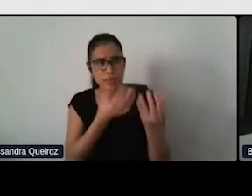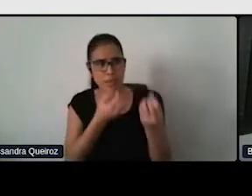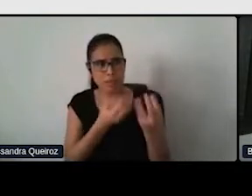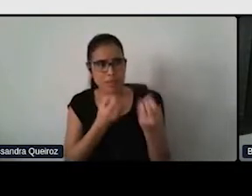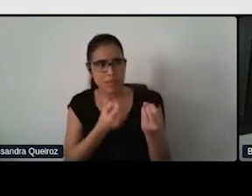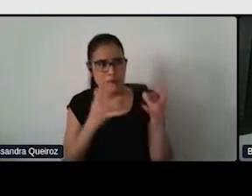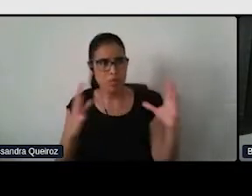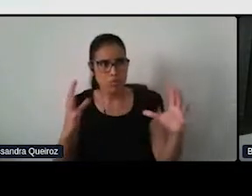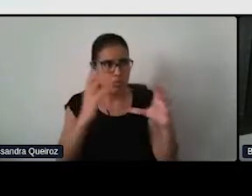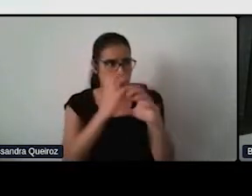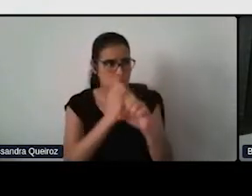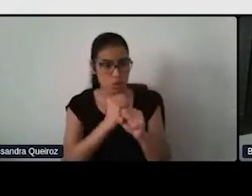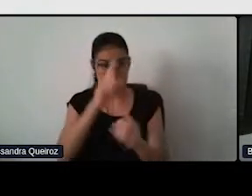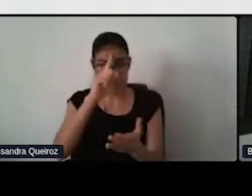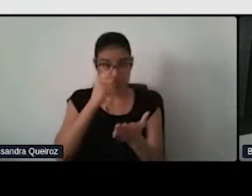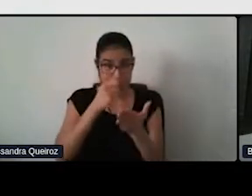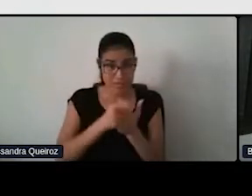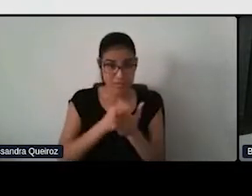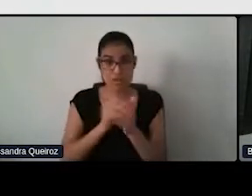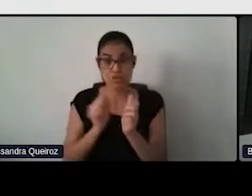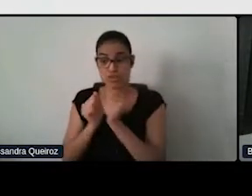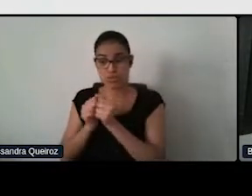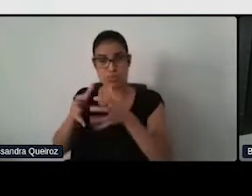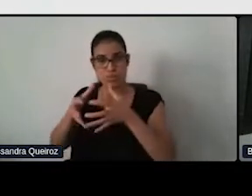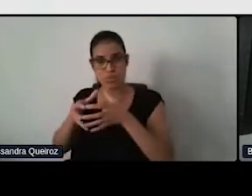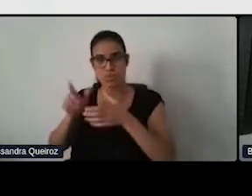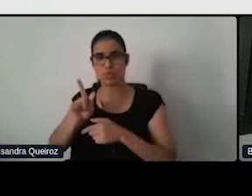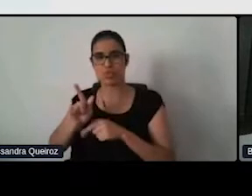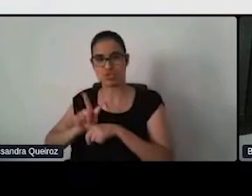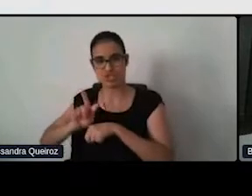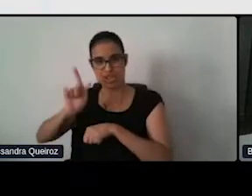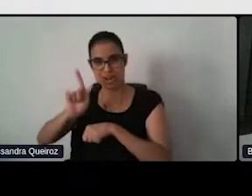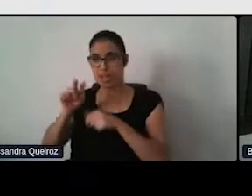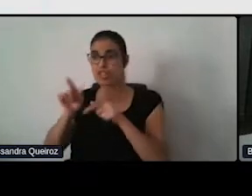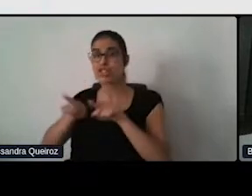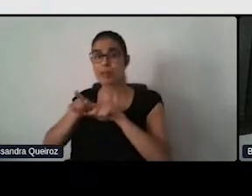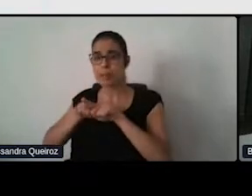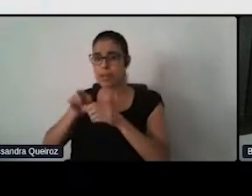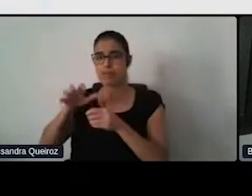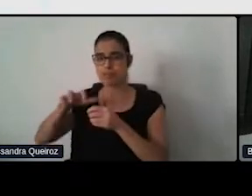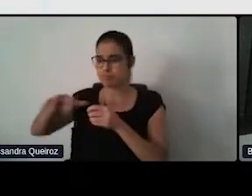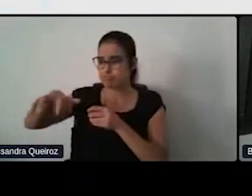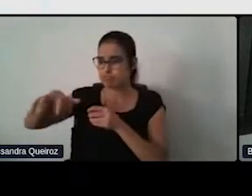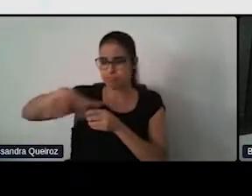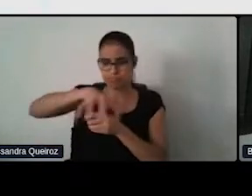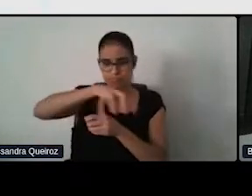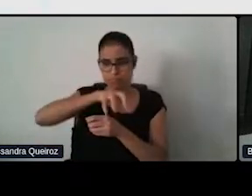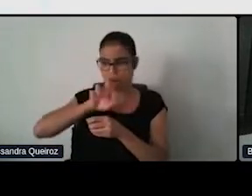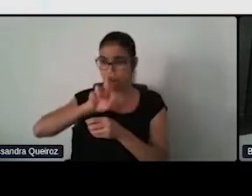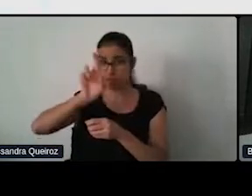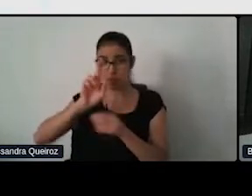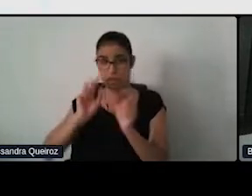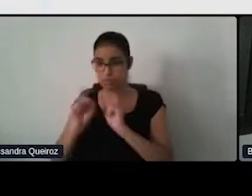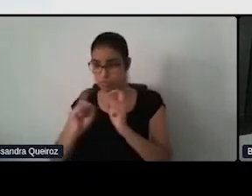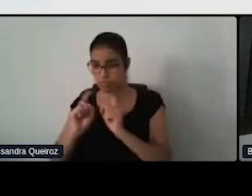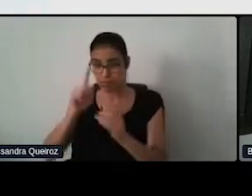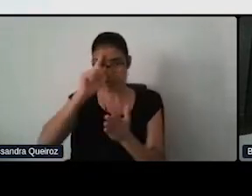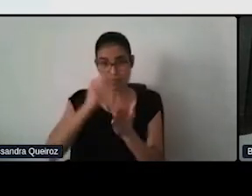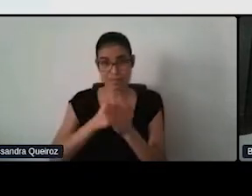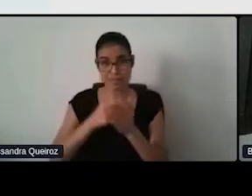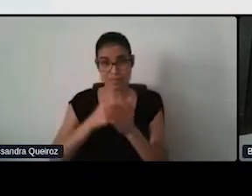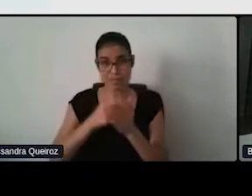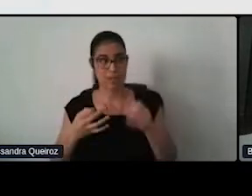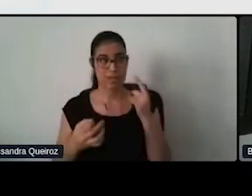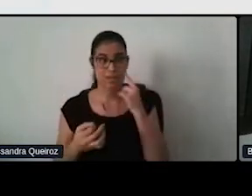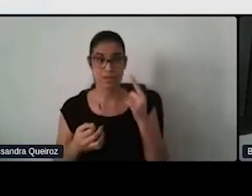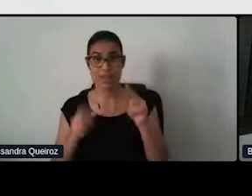decisão dos gerentes e dos diretores das áreas. Então, os dashboards precisam ser claros e objetivos. Quando a gente bater